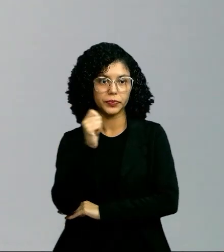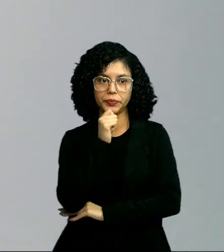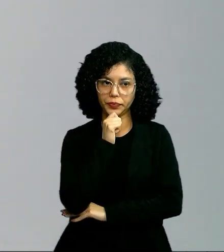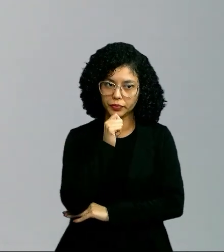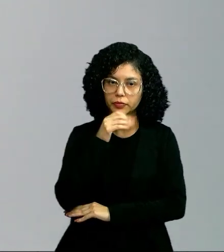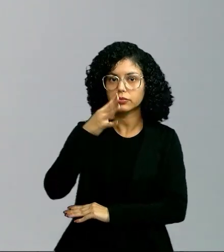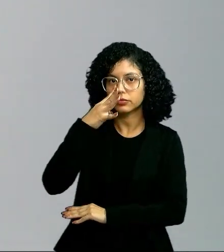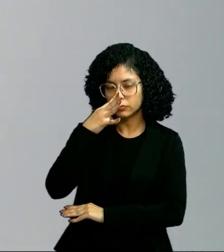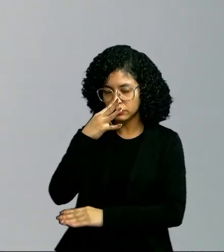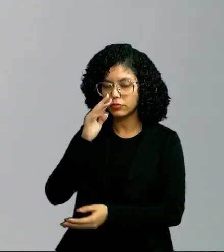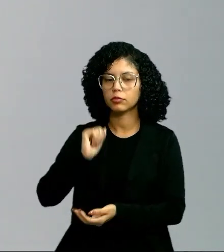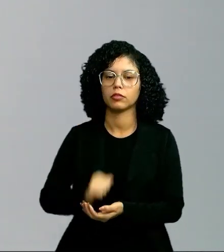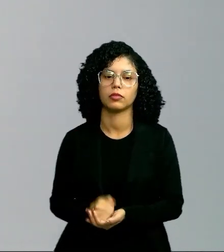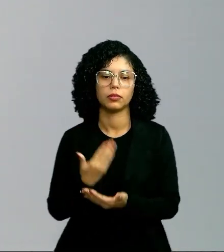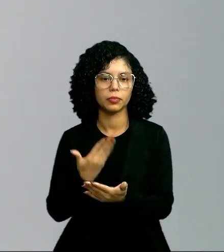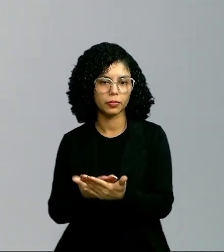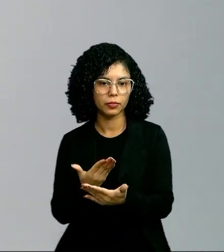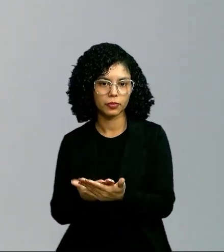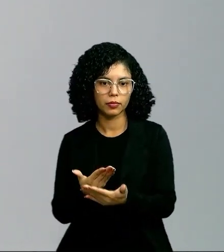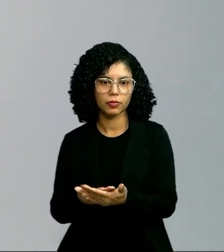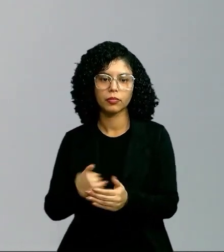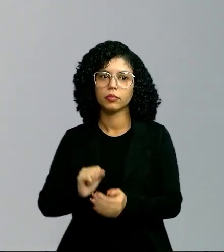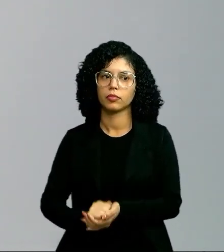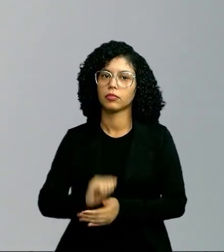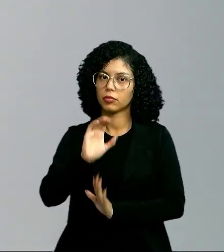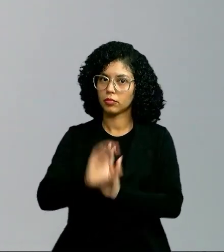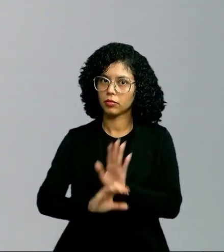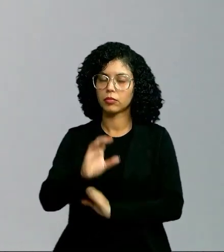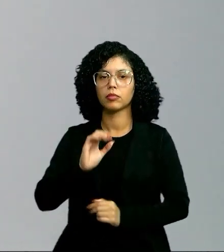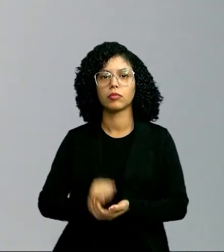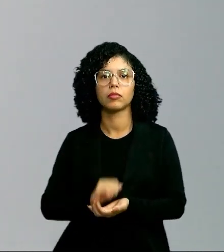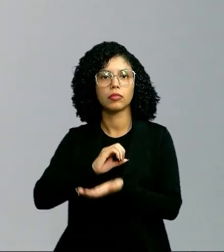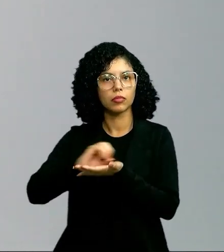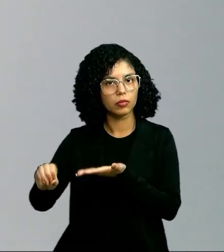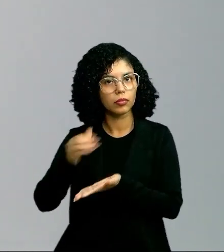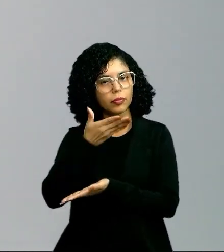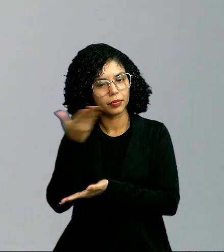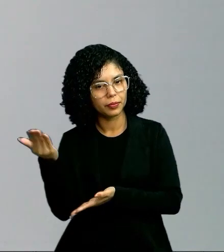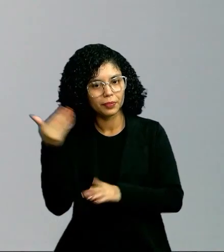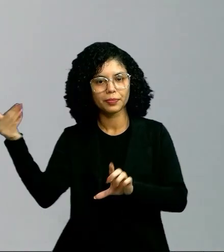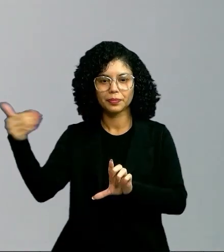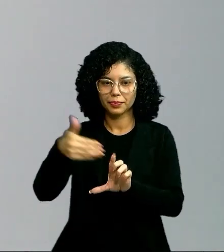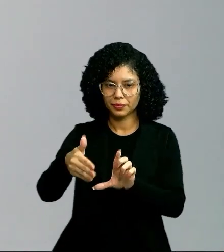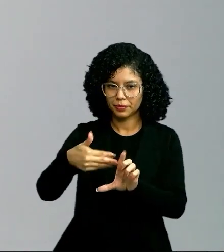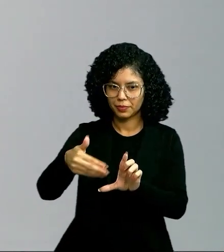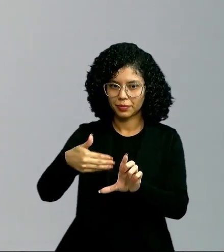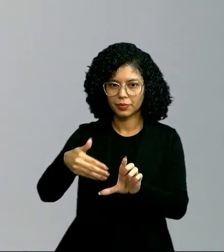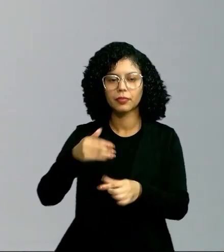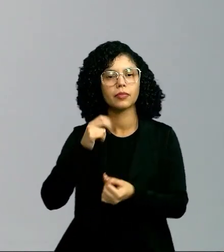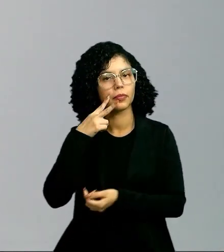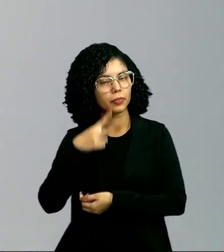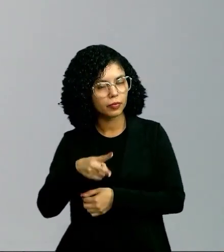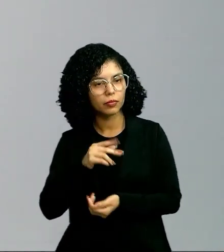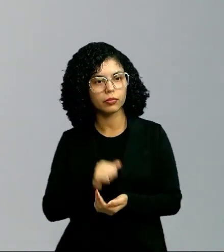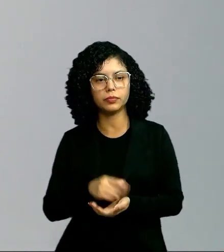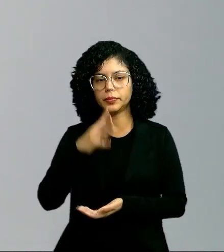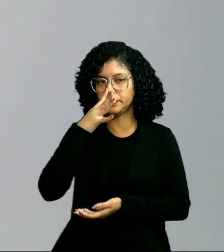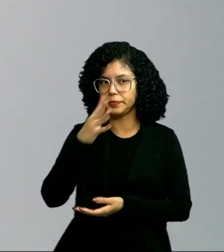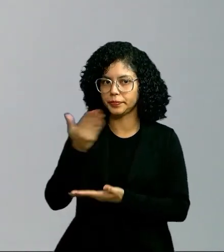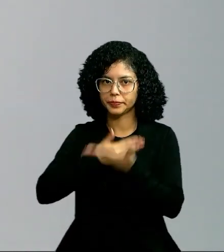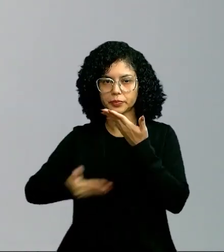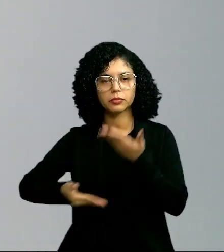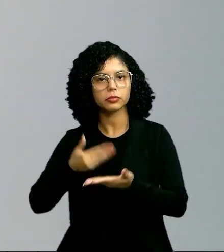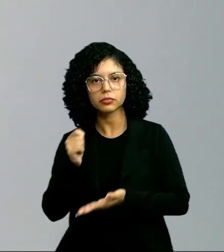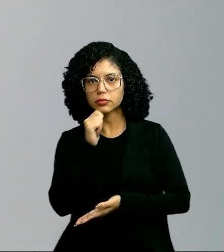tenha assistido às aulas sobre os compostos orgânicos, eu te convido aí a visitar as nossas plataformas e se